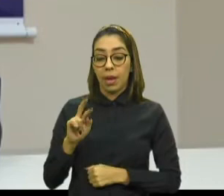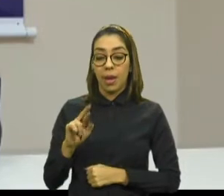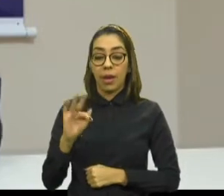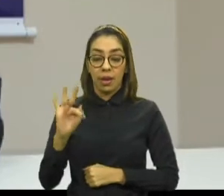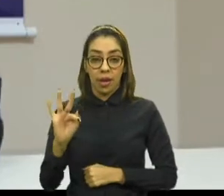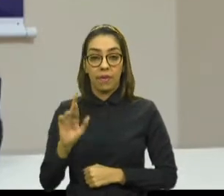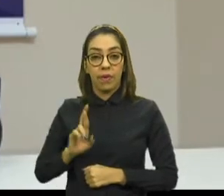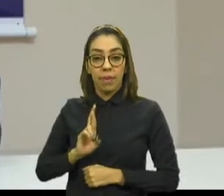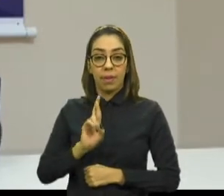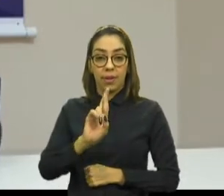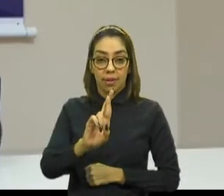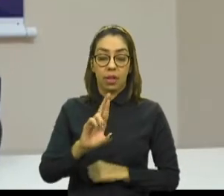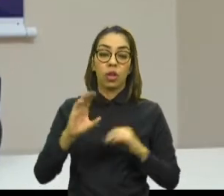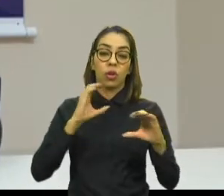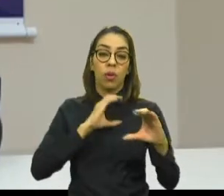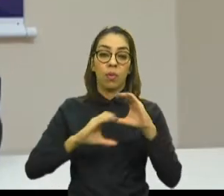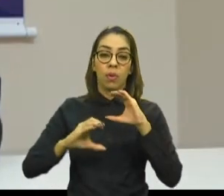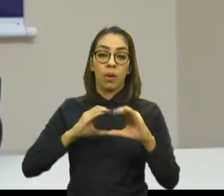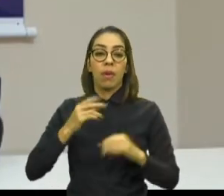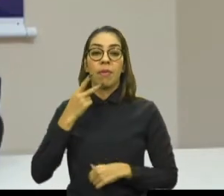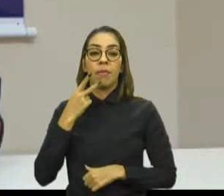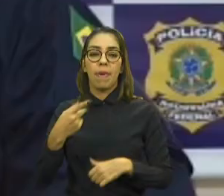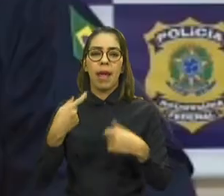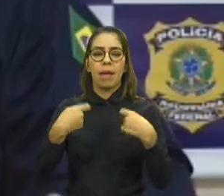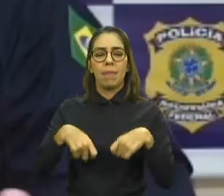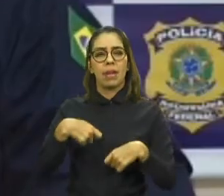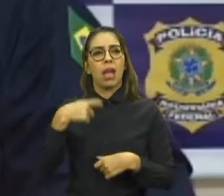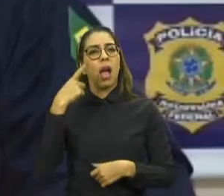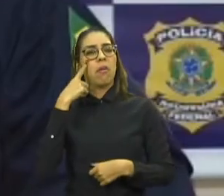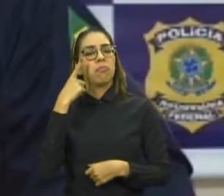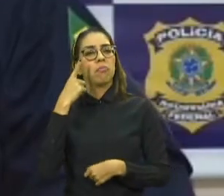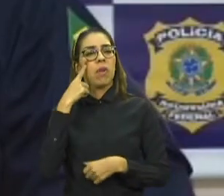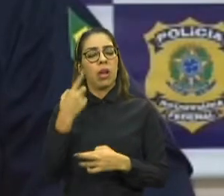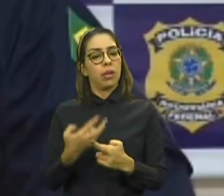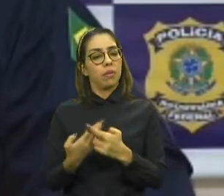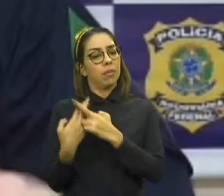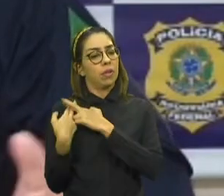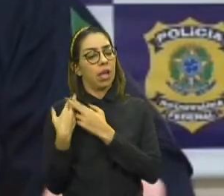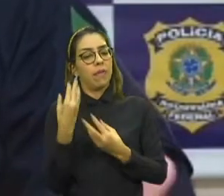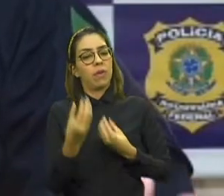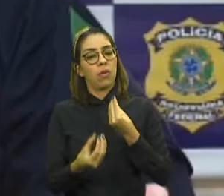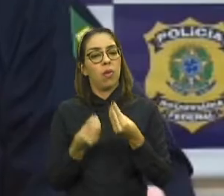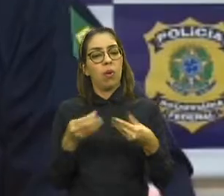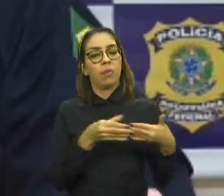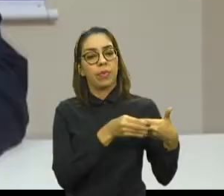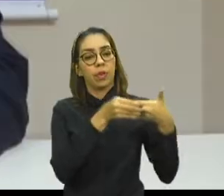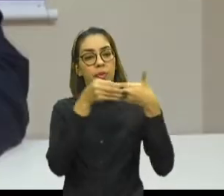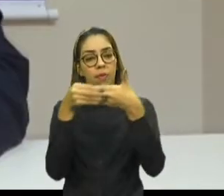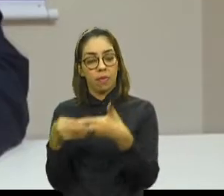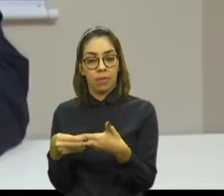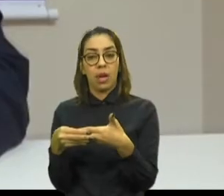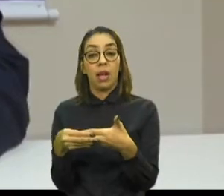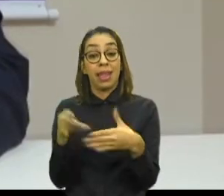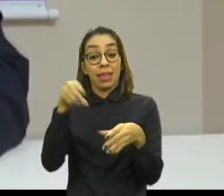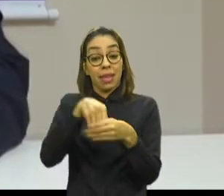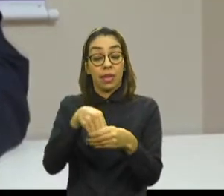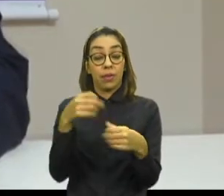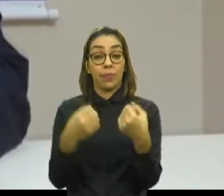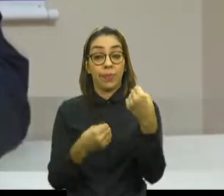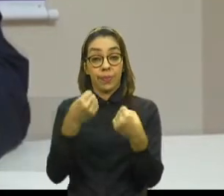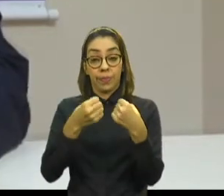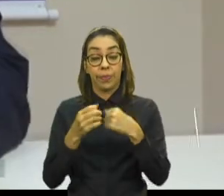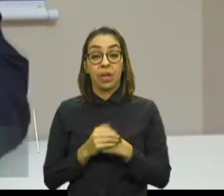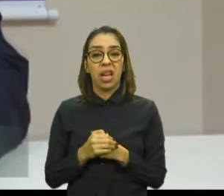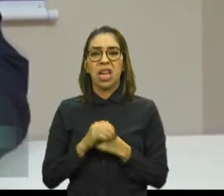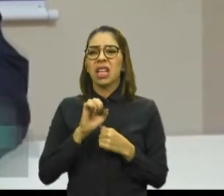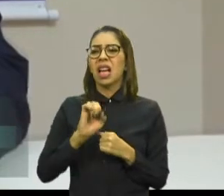critérios que devem ser observados pelos responsáveis ao transportar crianças de 0 a 7 anos. Independente da